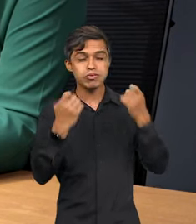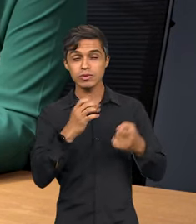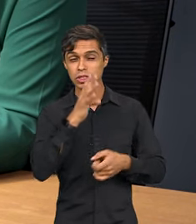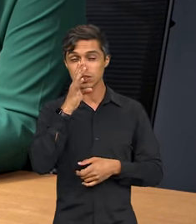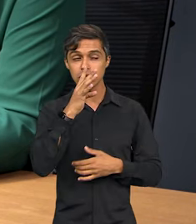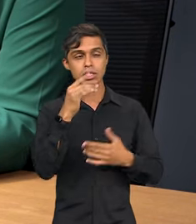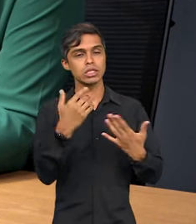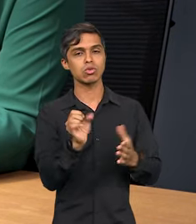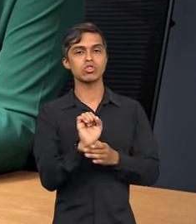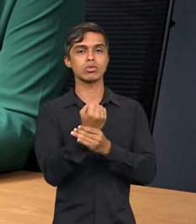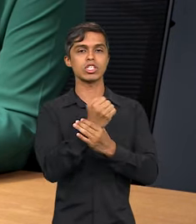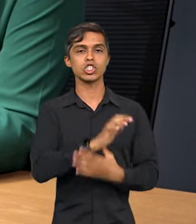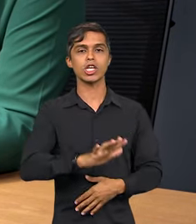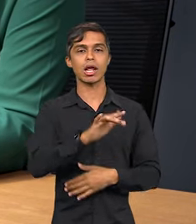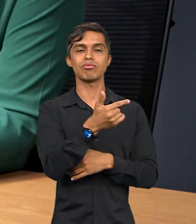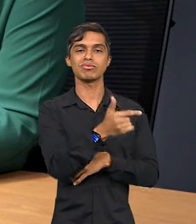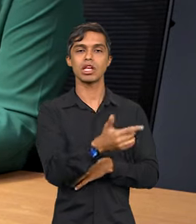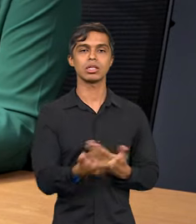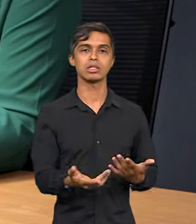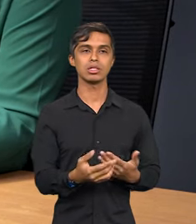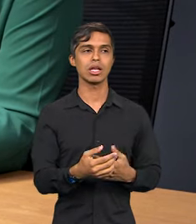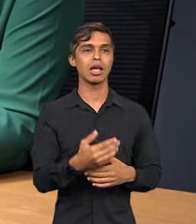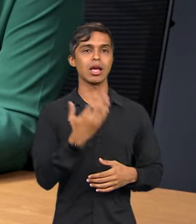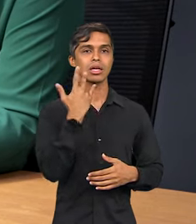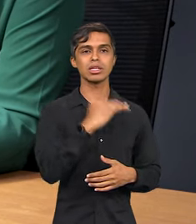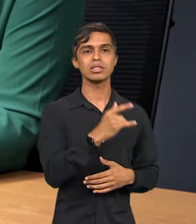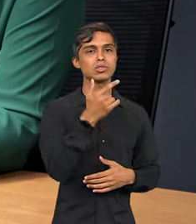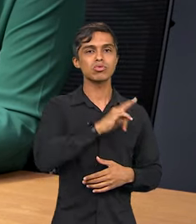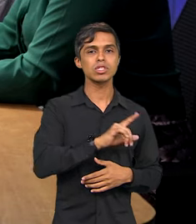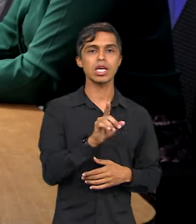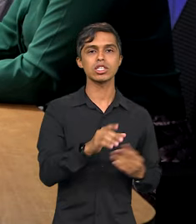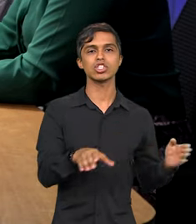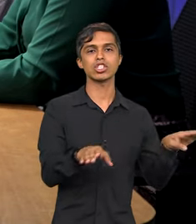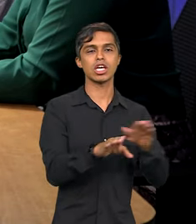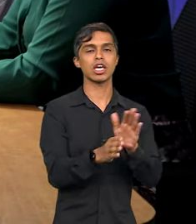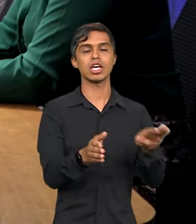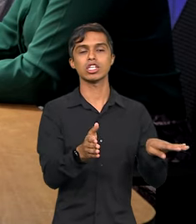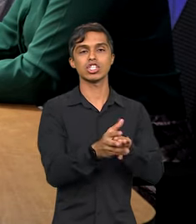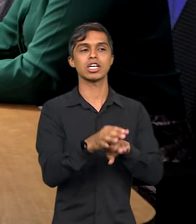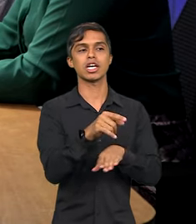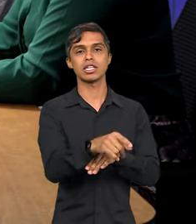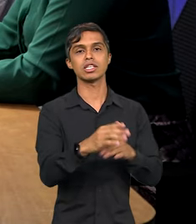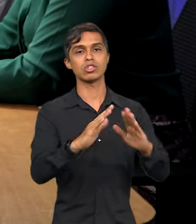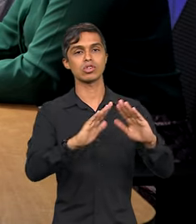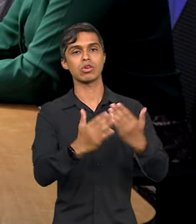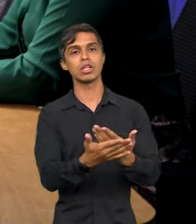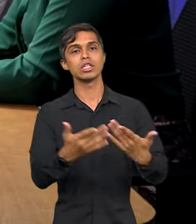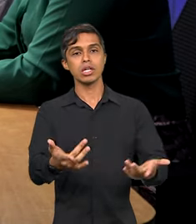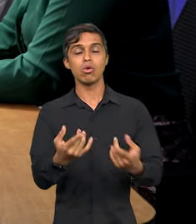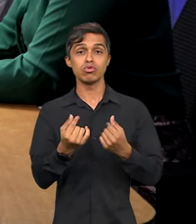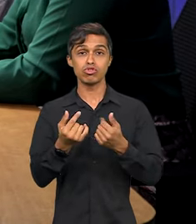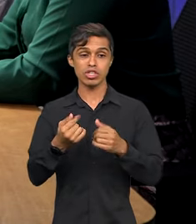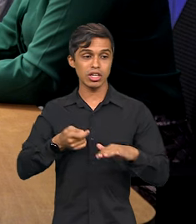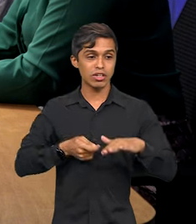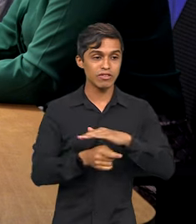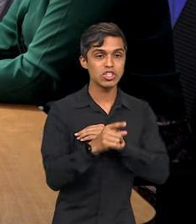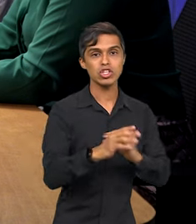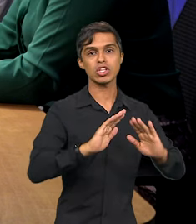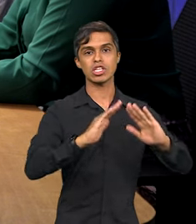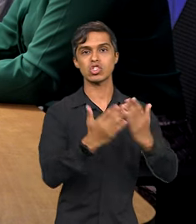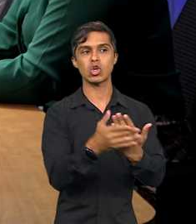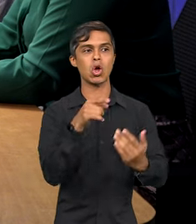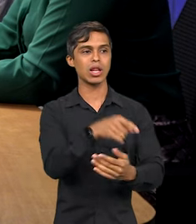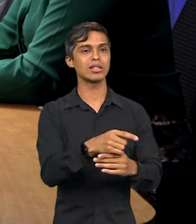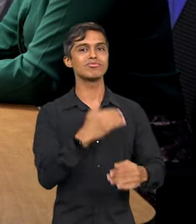tem acesso a Segurança Pública as crianças não vão conseguir chegar à escola e o dinheiro investido naquela política de de educação não vai